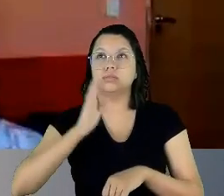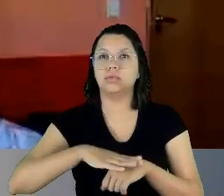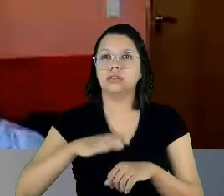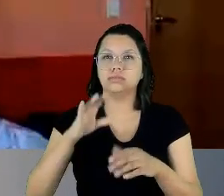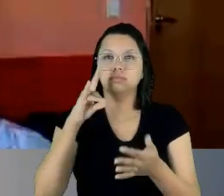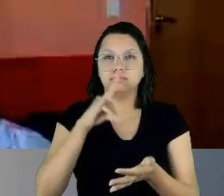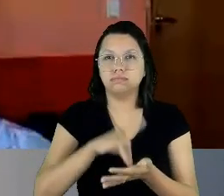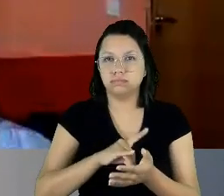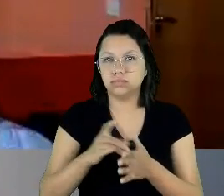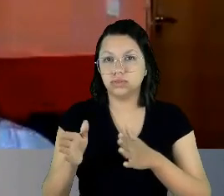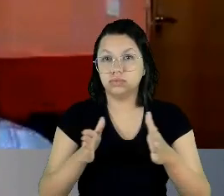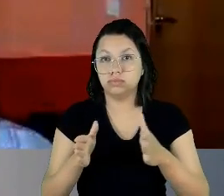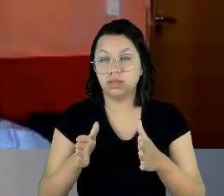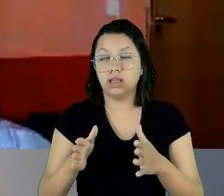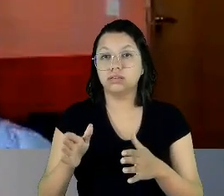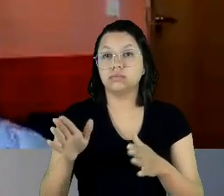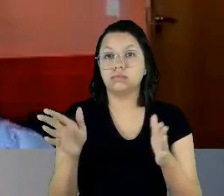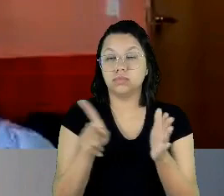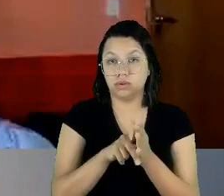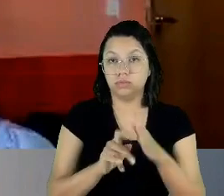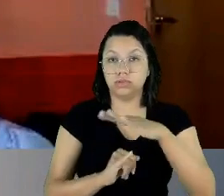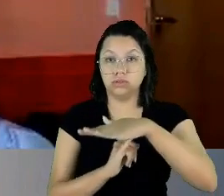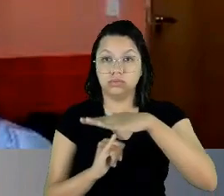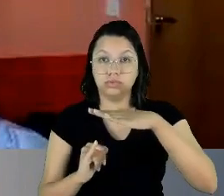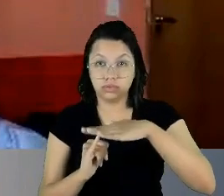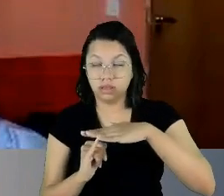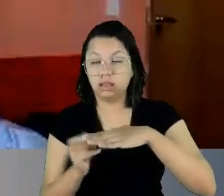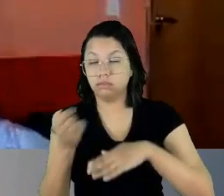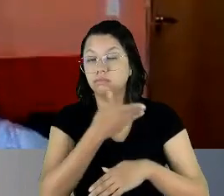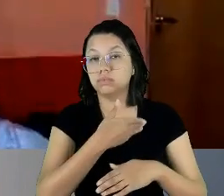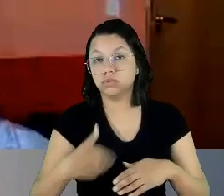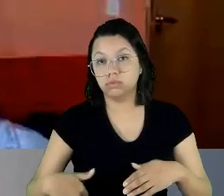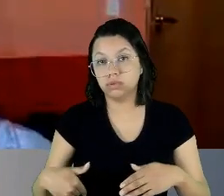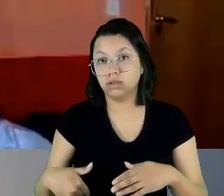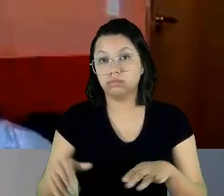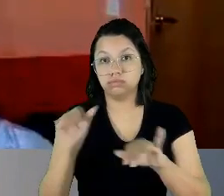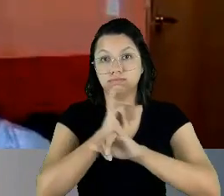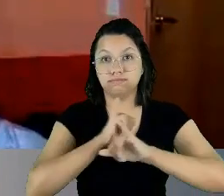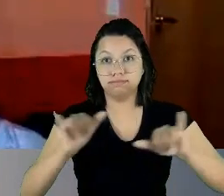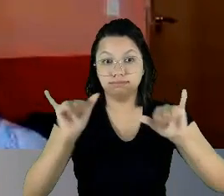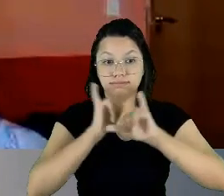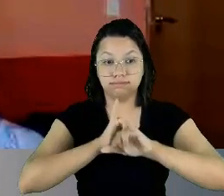concreta, os espaços das instituições públicas para passar